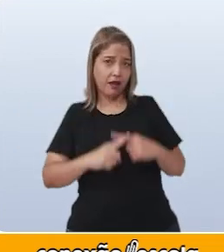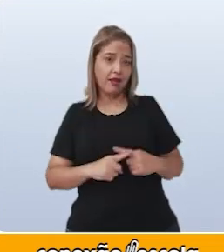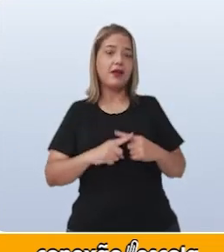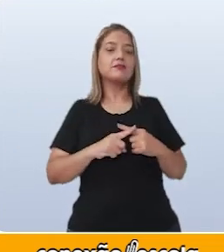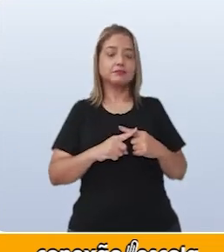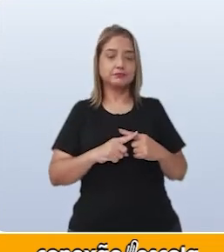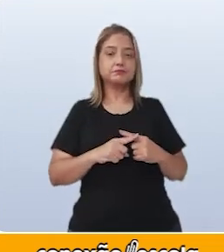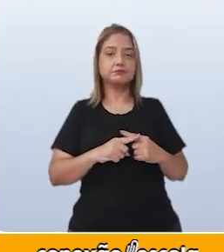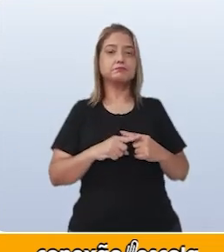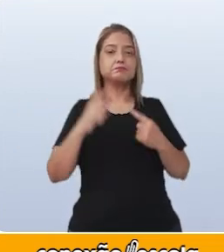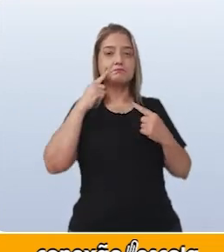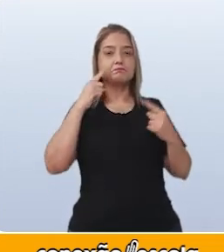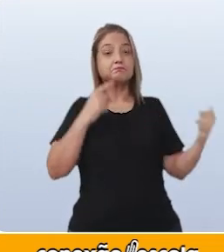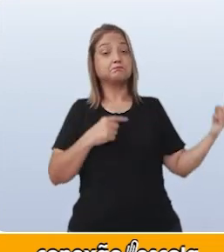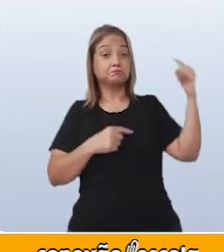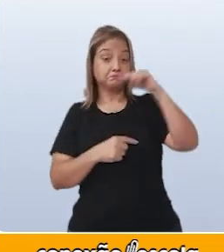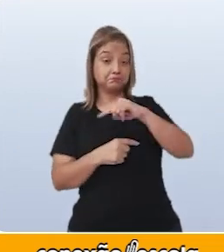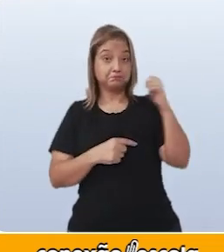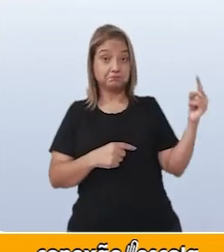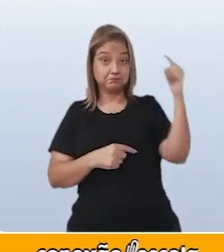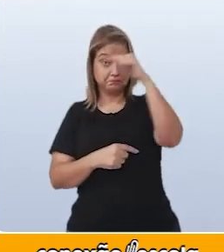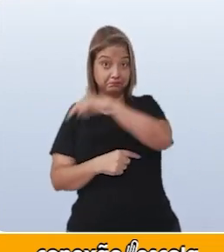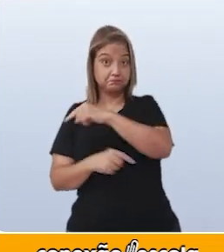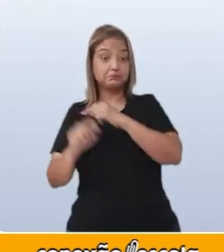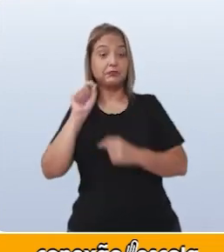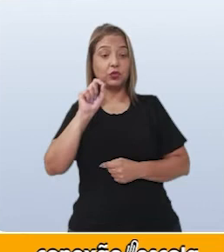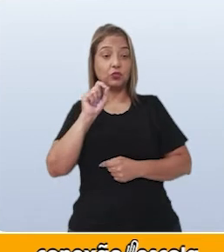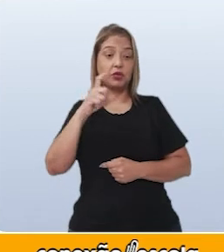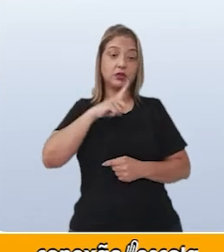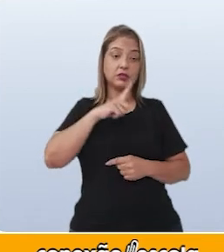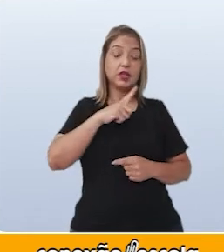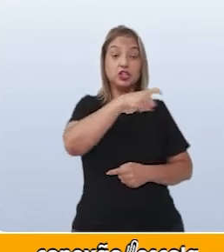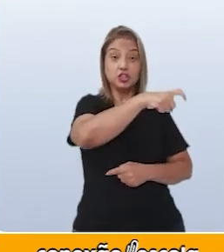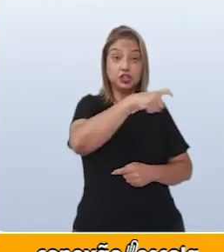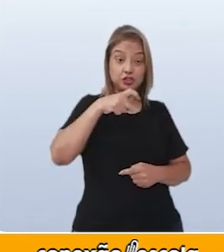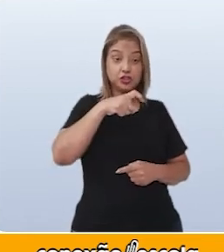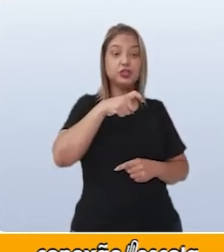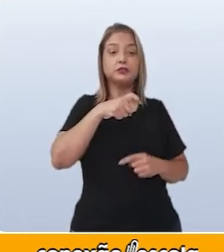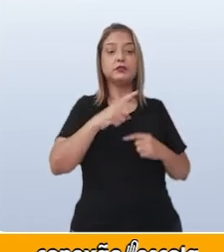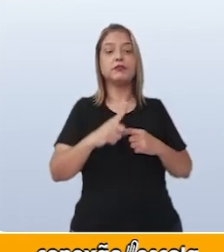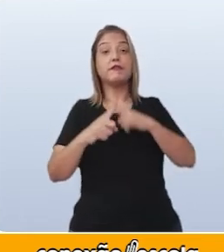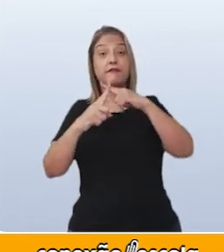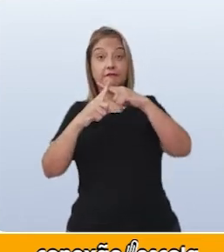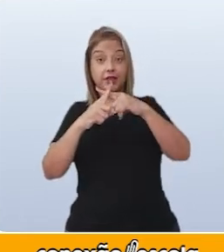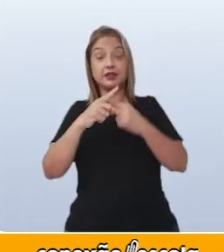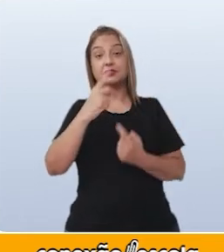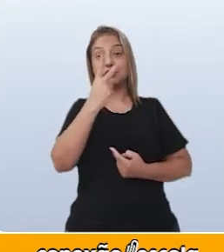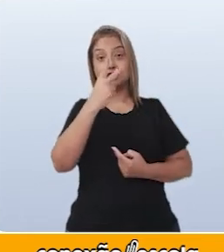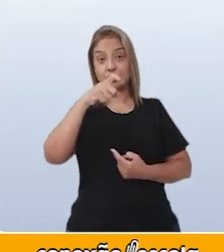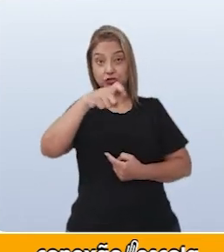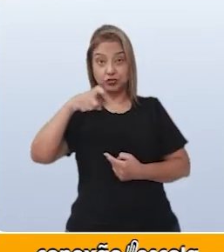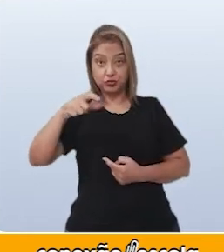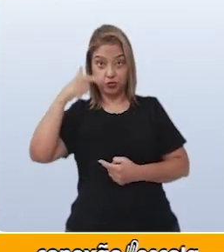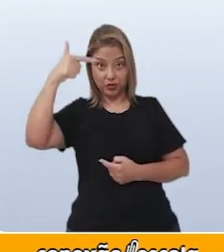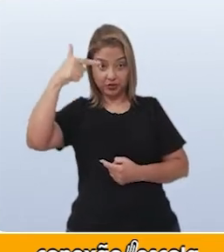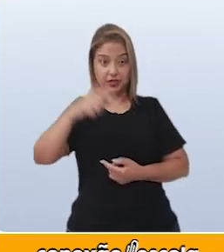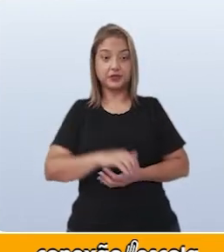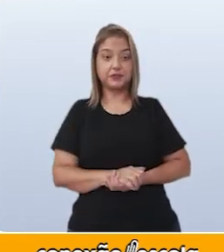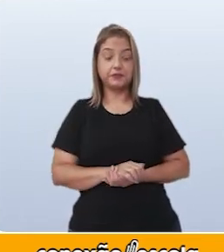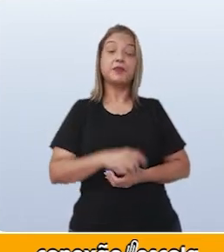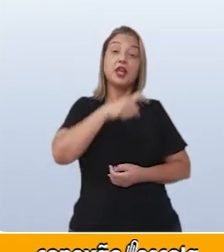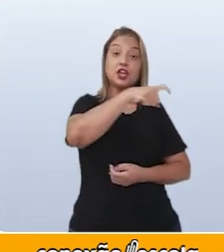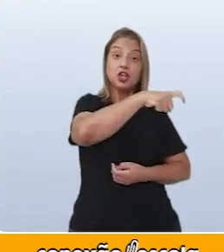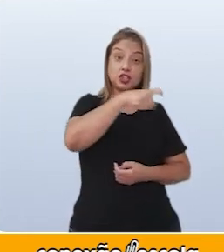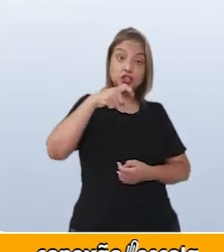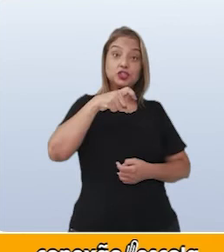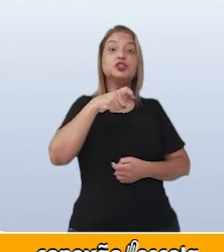aqui. Vamos ficar com x multiplicando 2x ao quadrado, x multiplicando